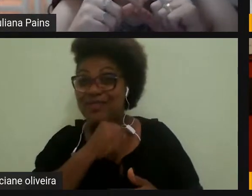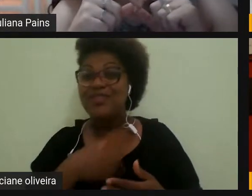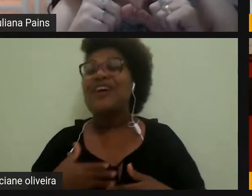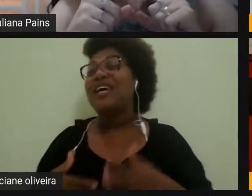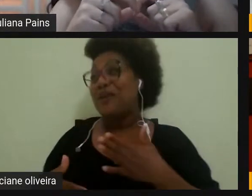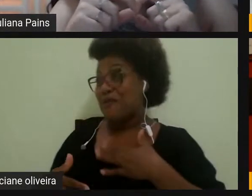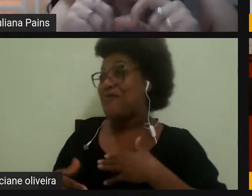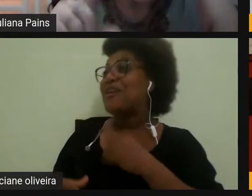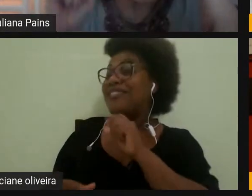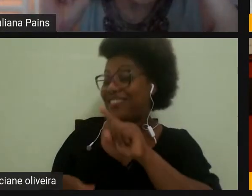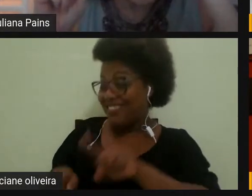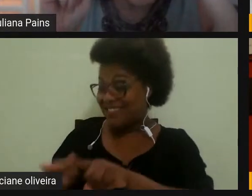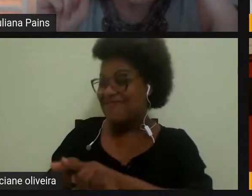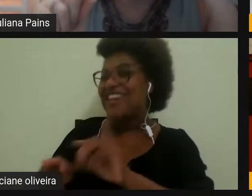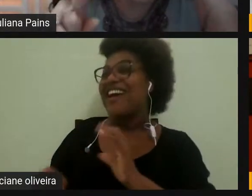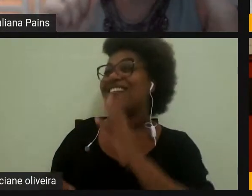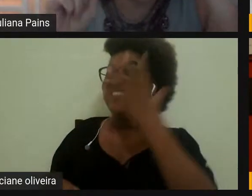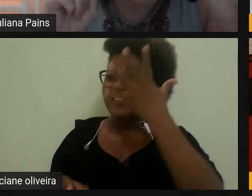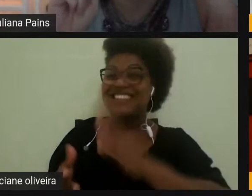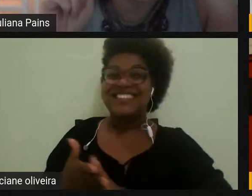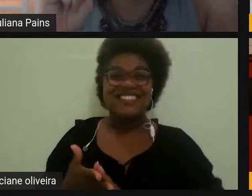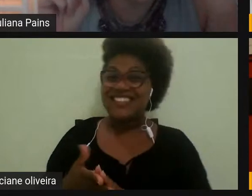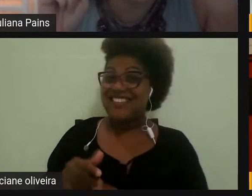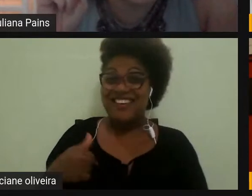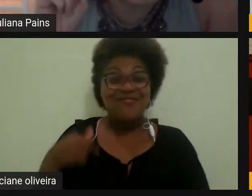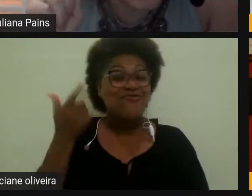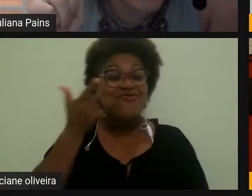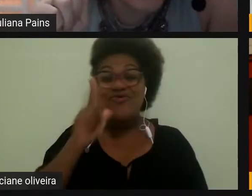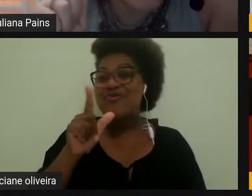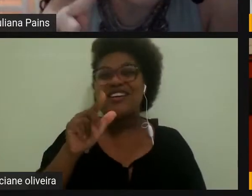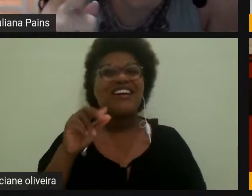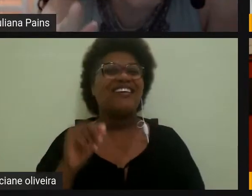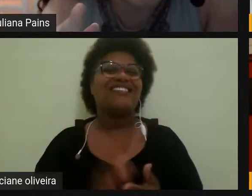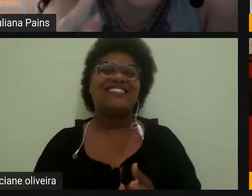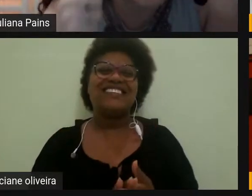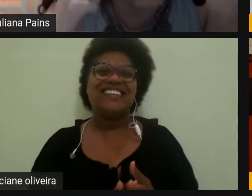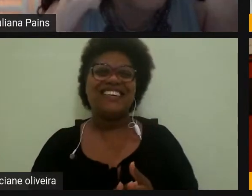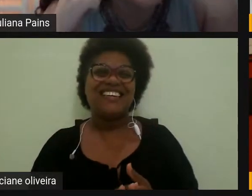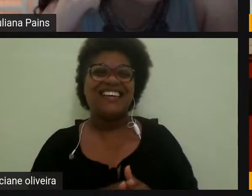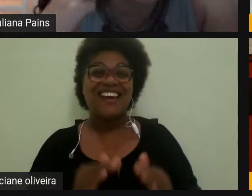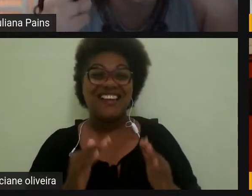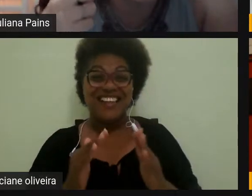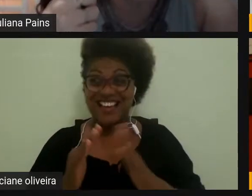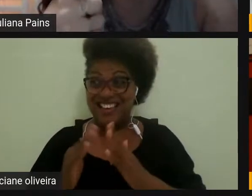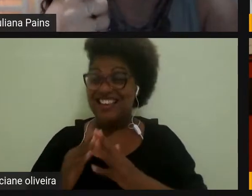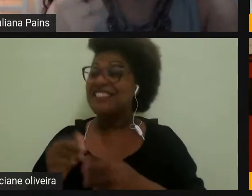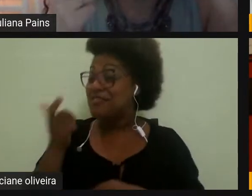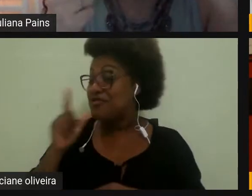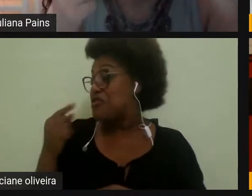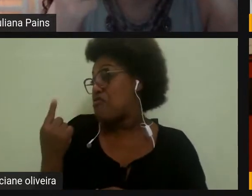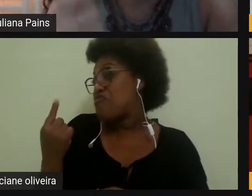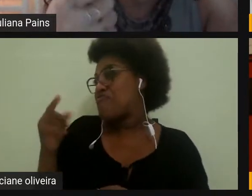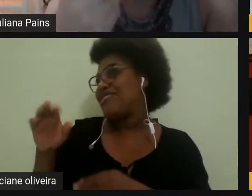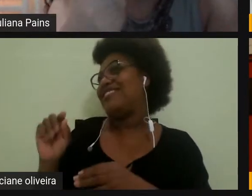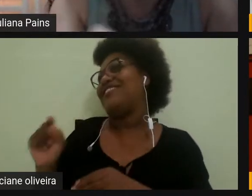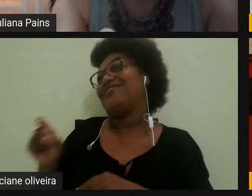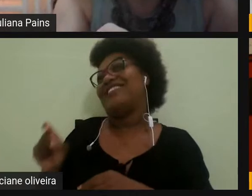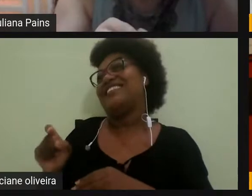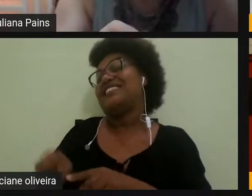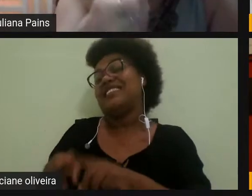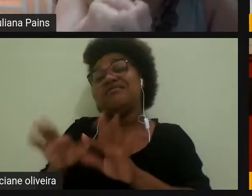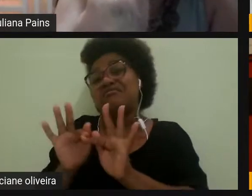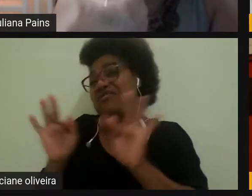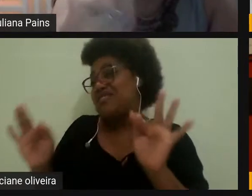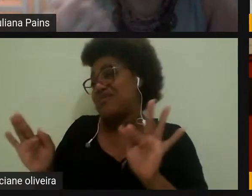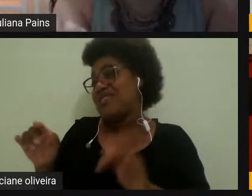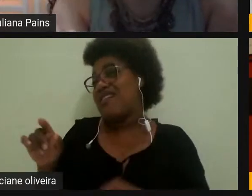você conseguir eu vou conseguir ajudar o meu vô pediu uma vez e como você fala assim coisas simples assim era uma